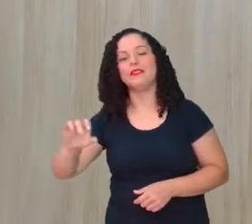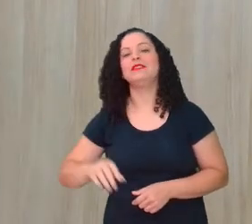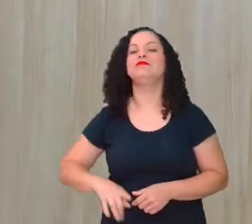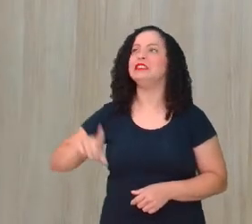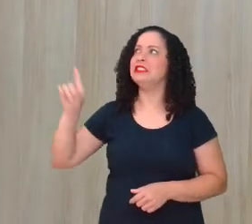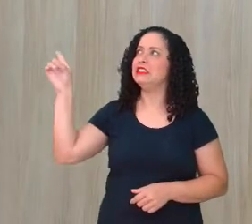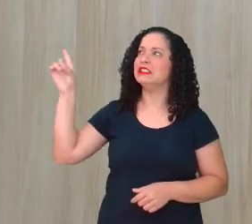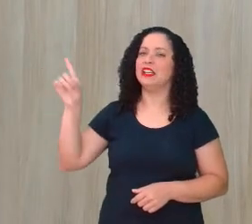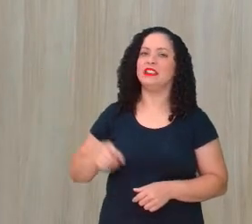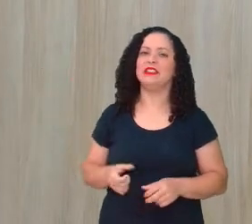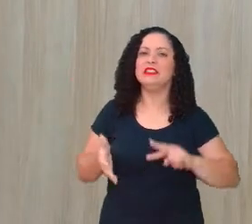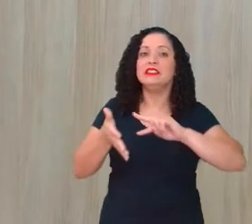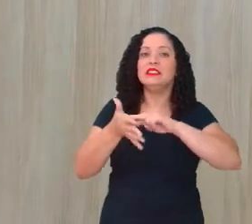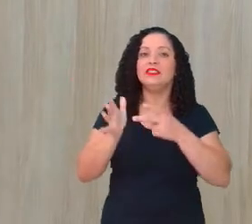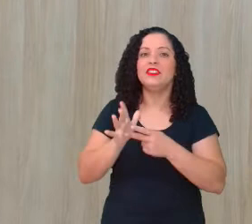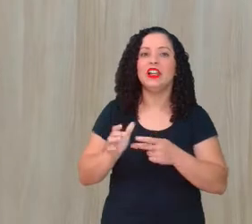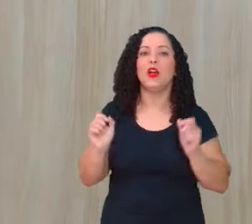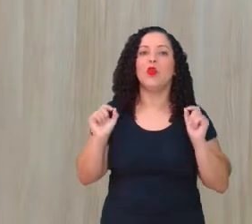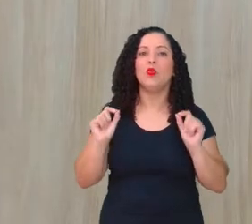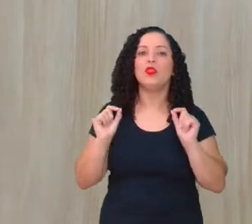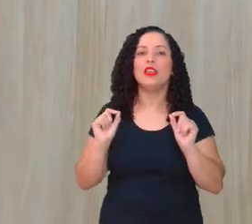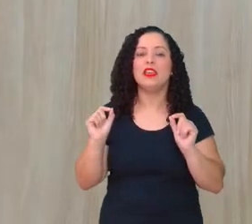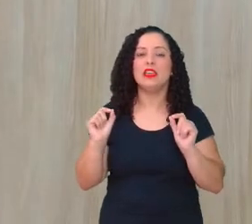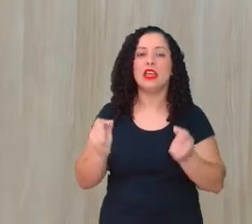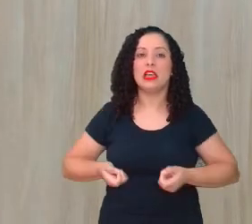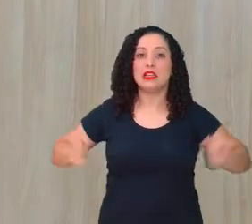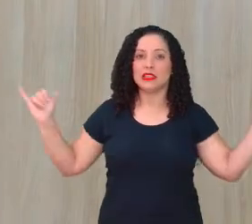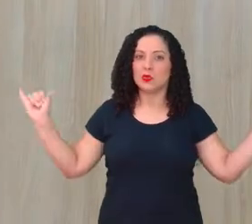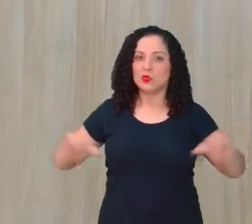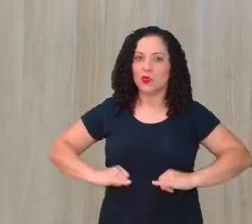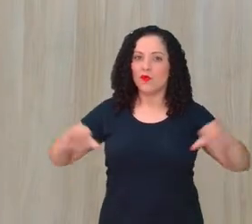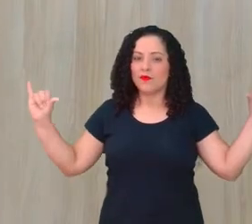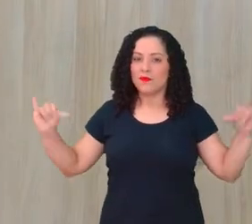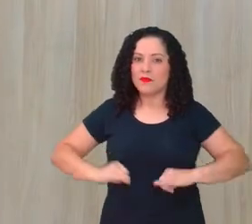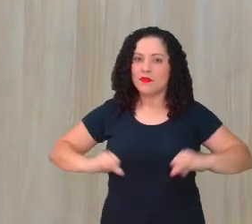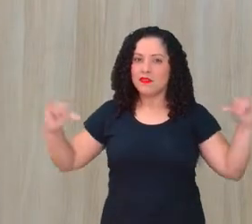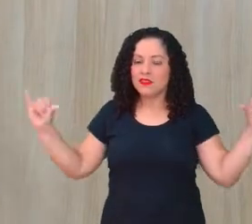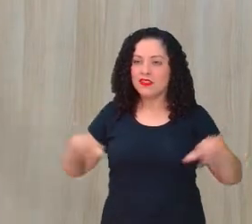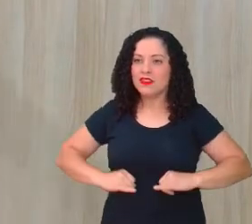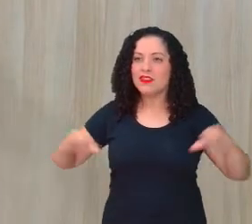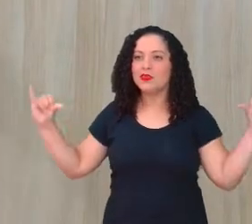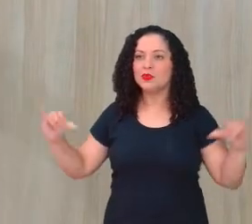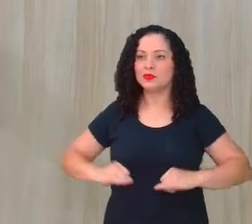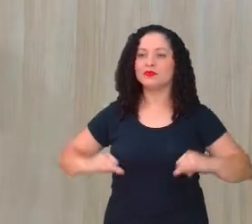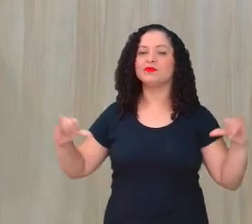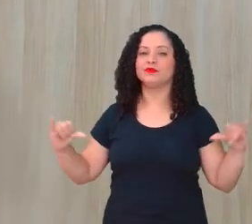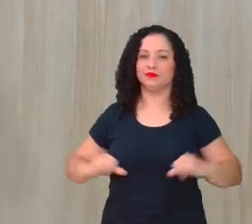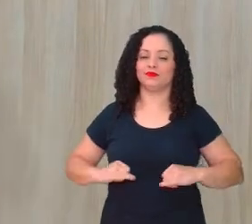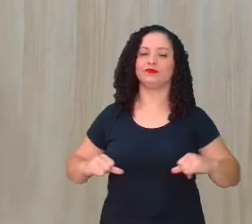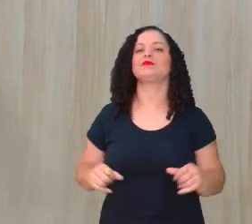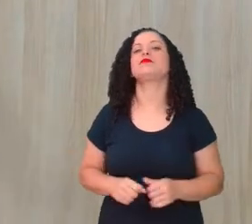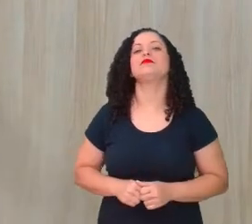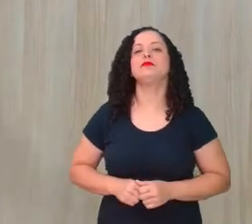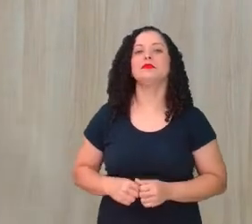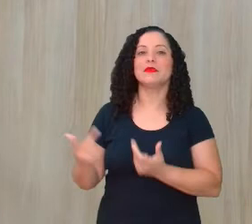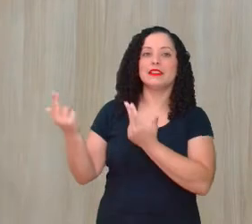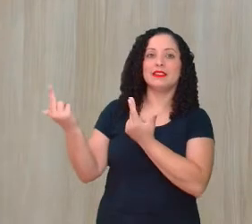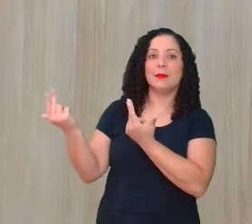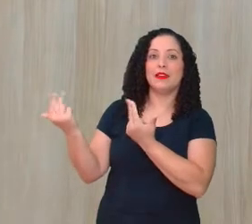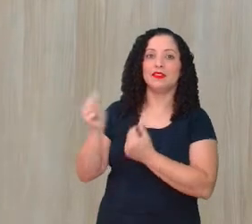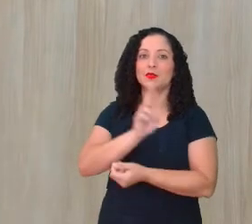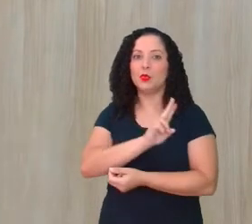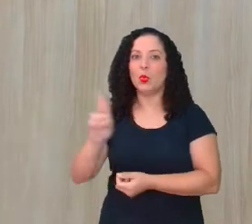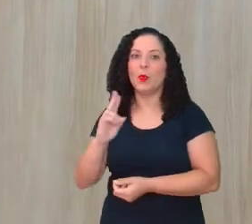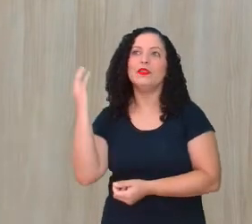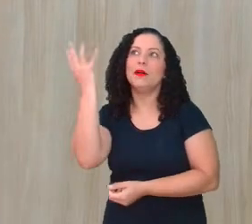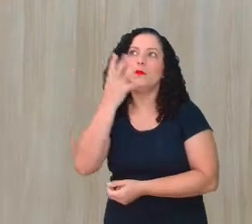instrumento de tortura, que inclusive é o nome do instrumento que dá origem aí, ó, ao nome da banda, né?